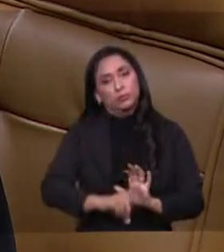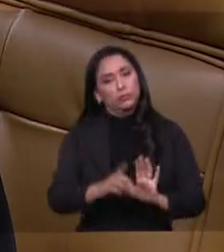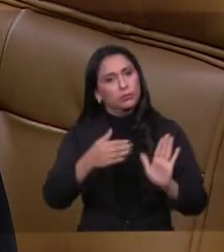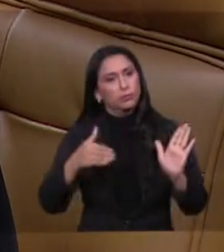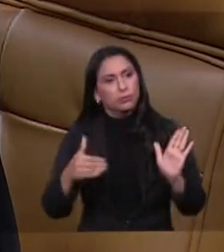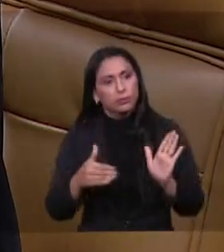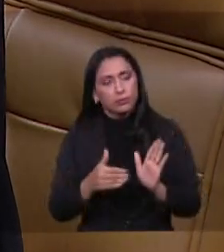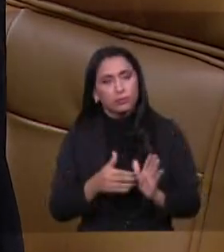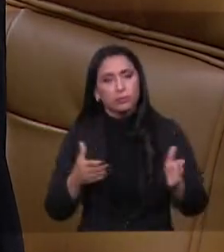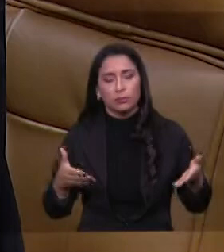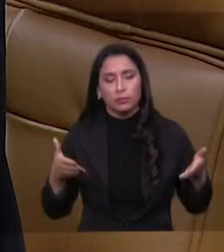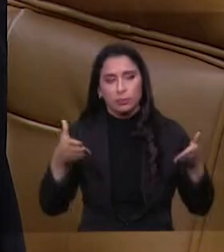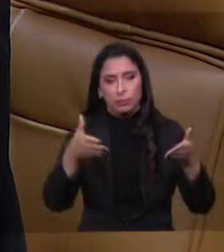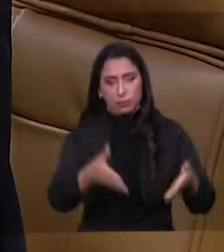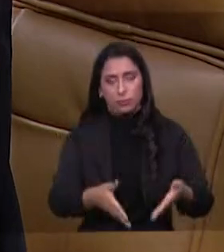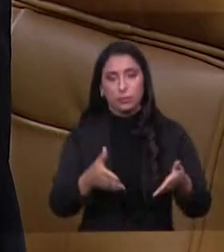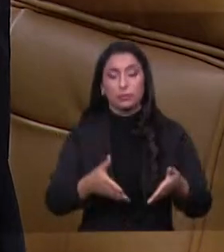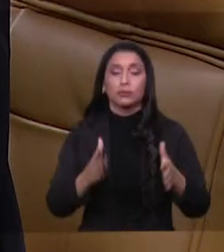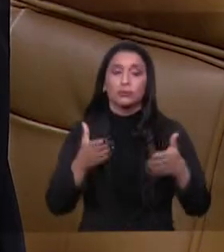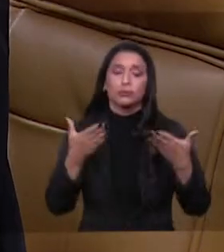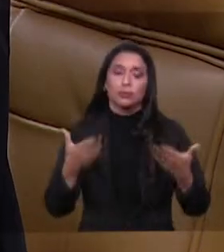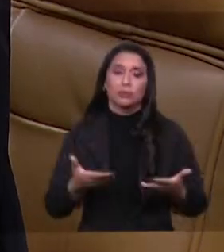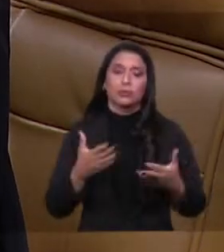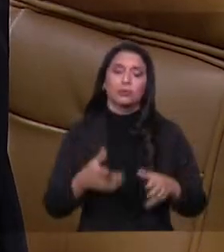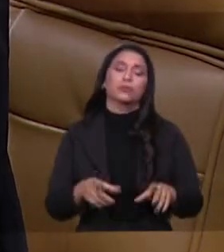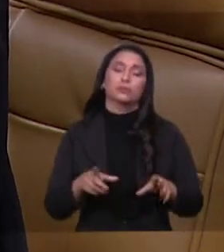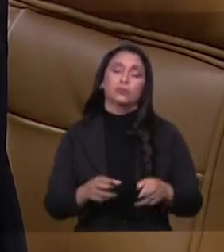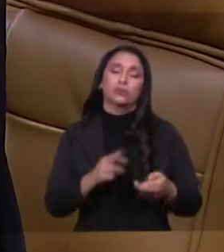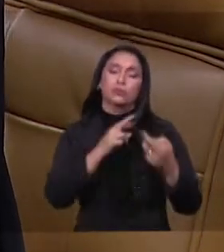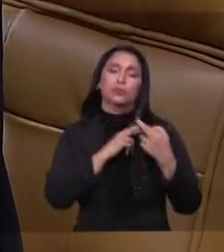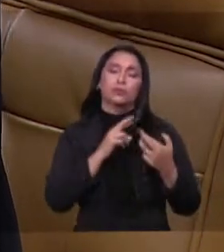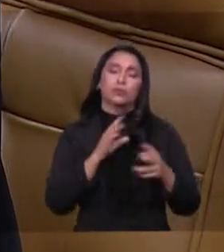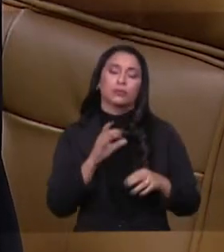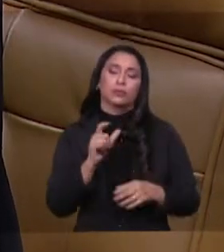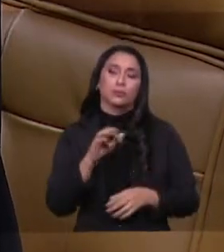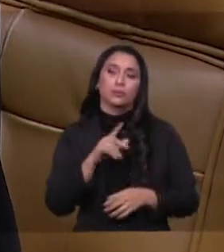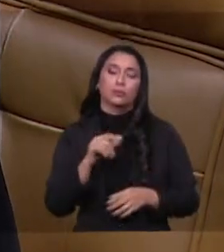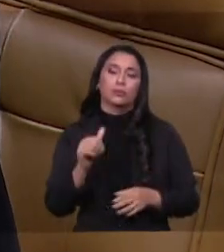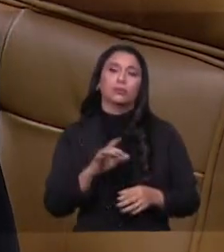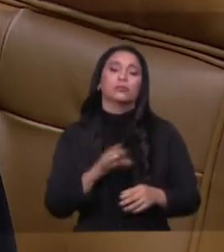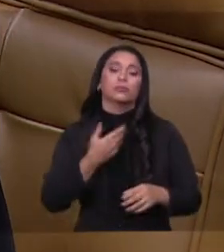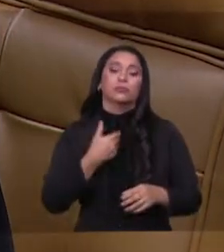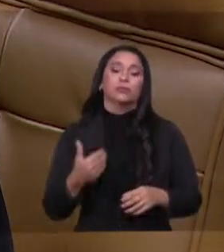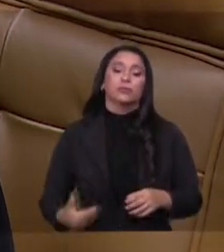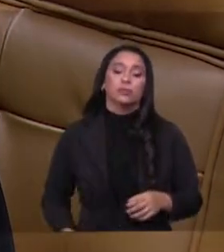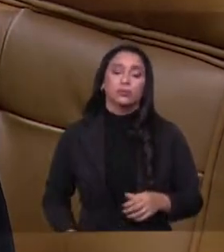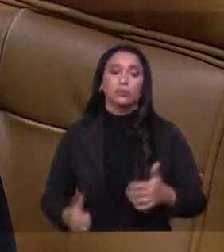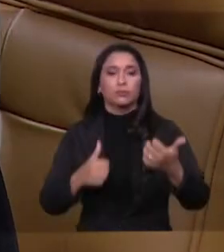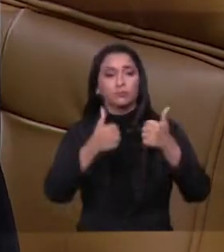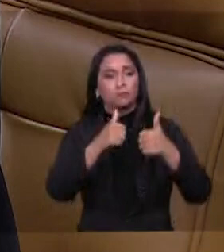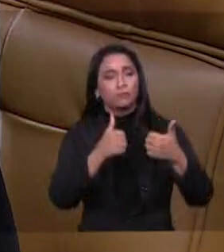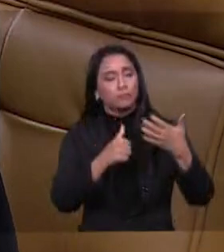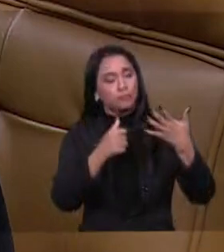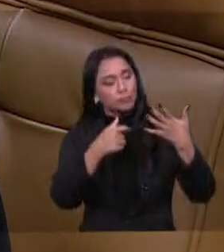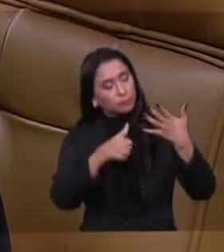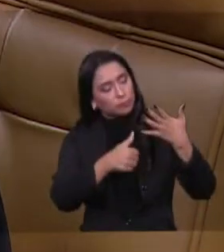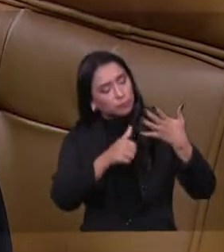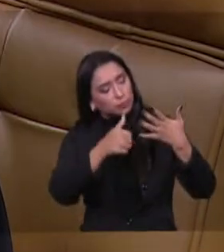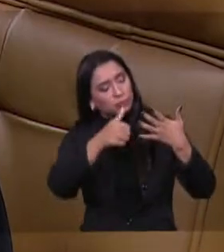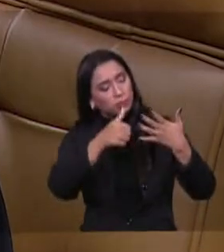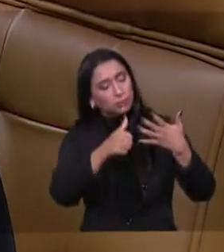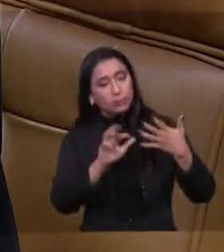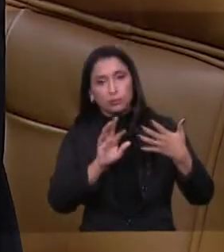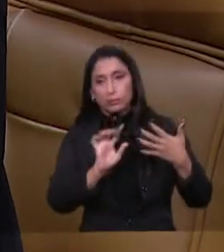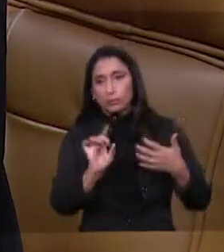todos os envolvidos. Portanto, a responsabilidade civil do Estado deve ser apurada individualmente e sem se